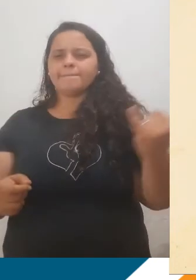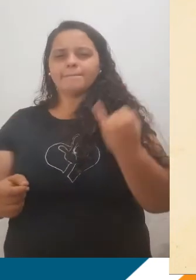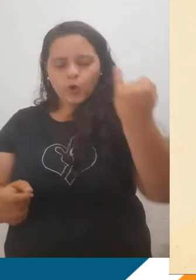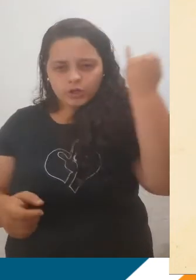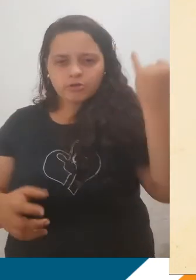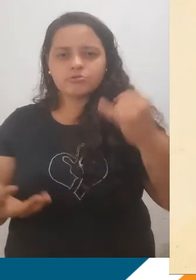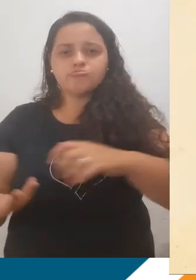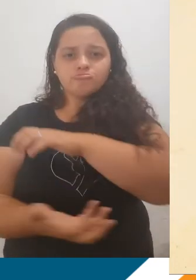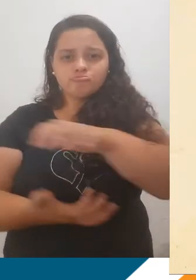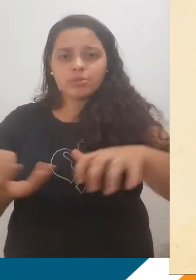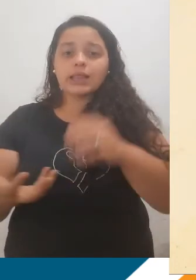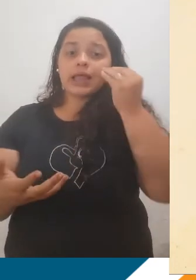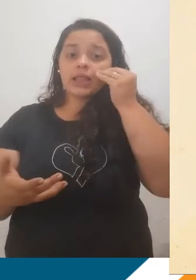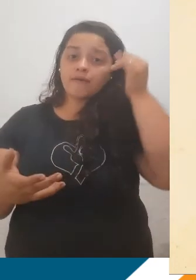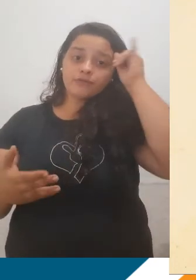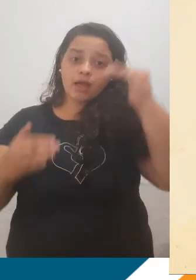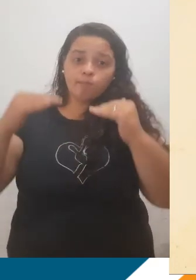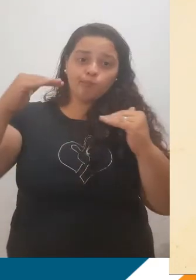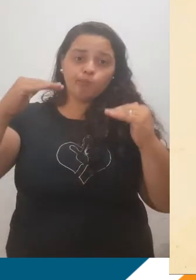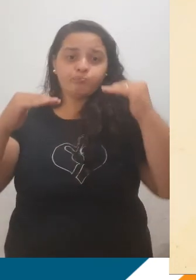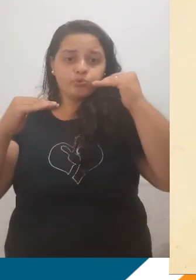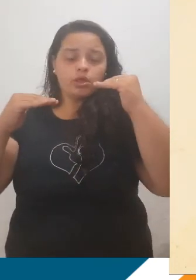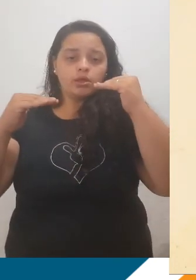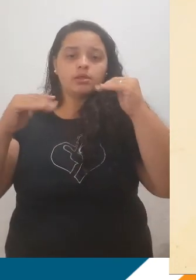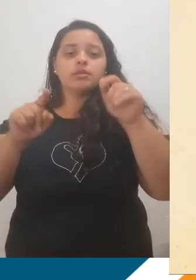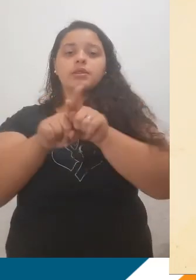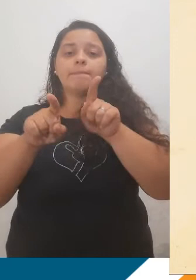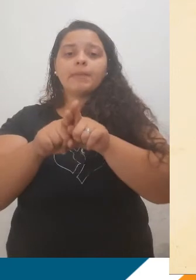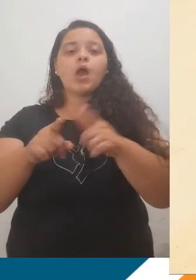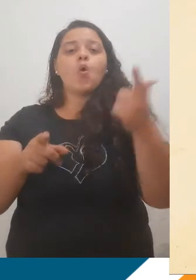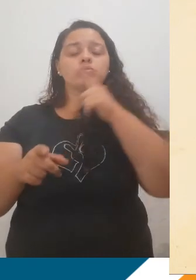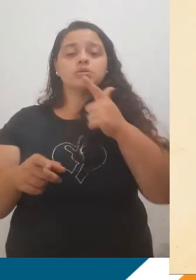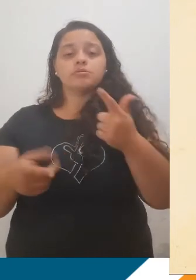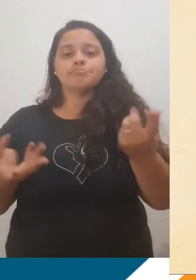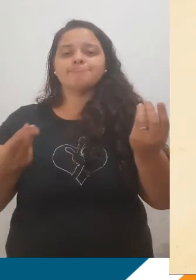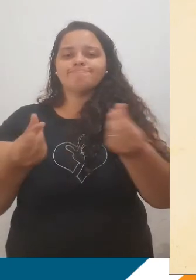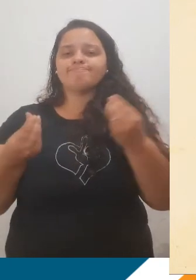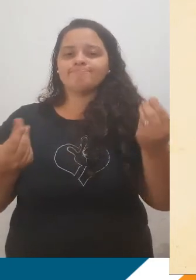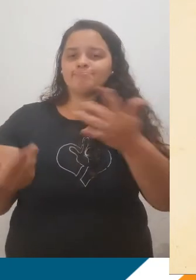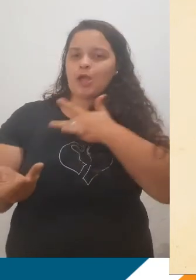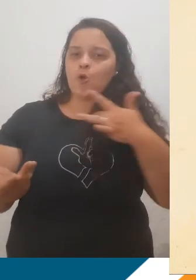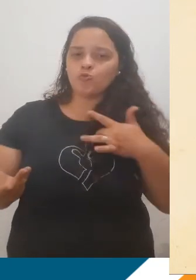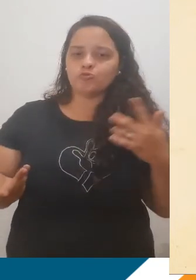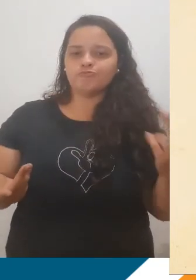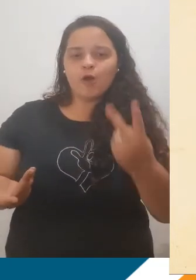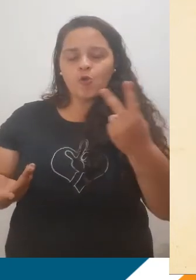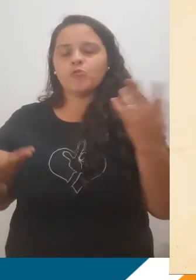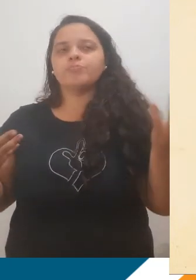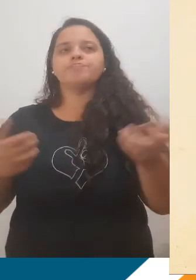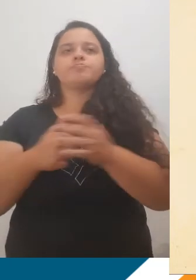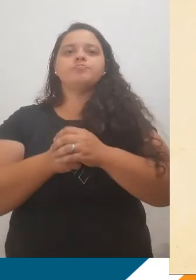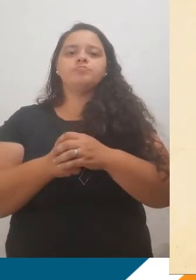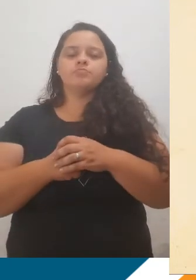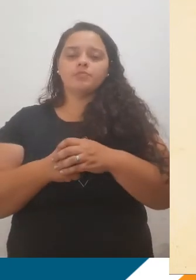para a diminuição da desigualdade social e para a obtenção de uma melhor qualidade de vida para essa população camponesa. Um outro grupo que